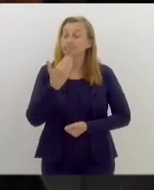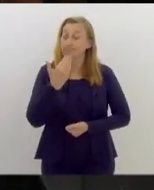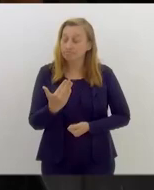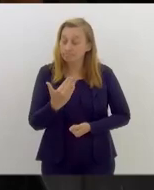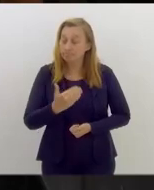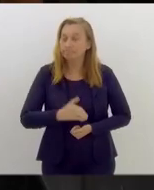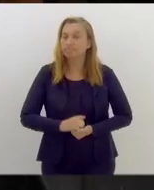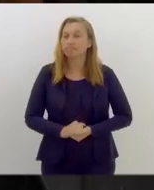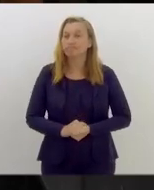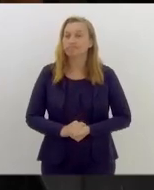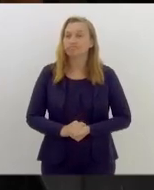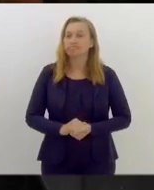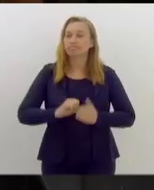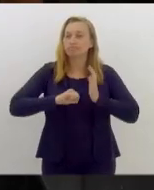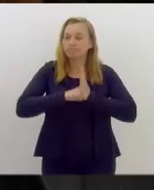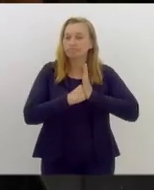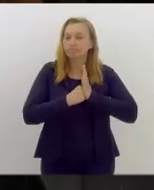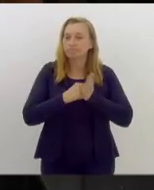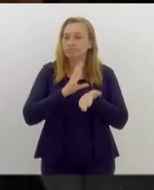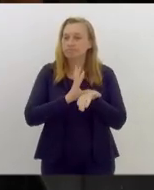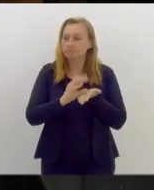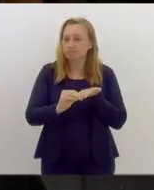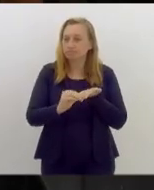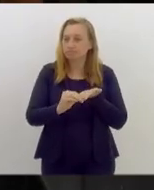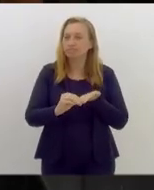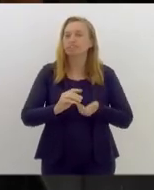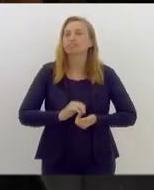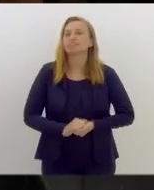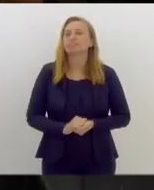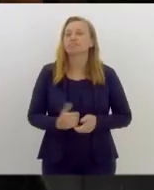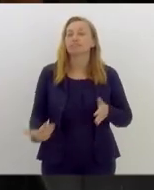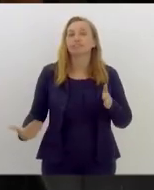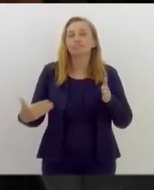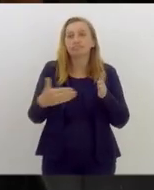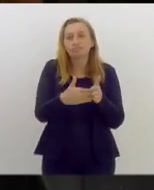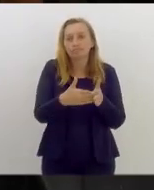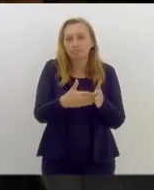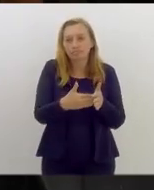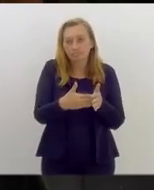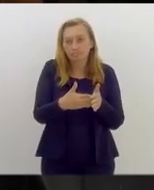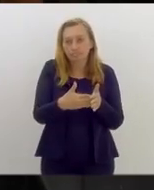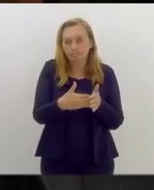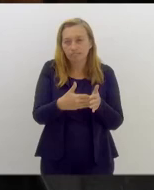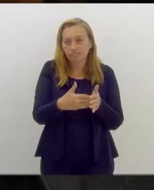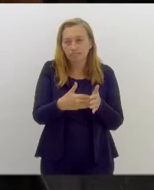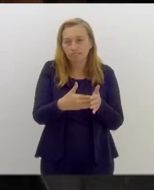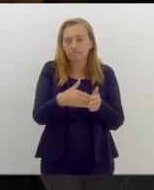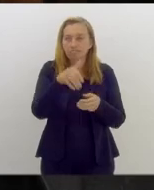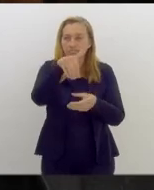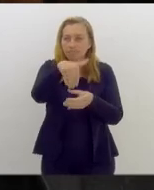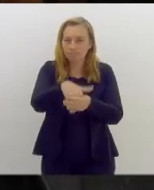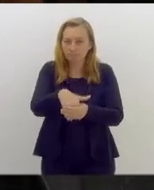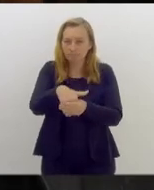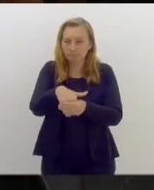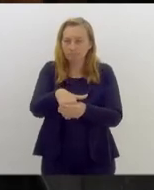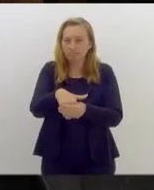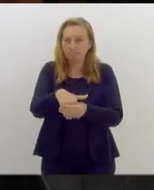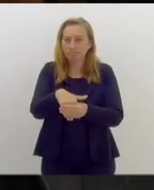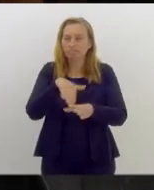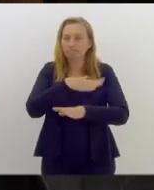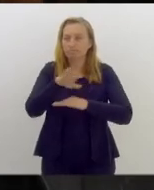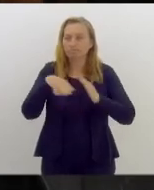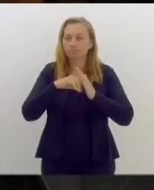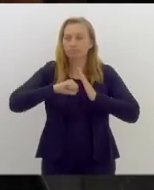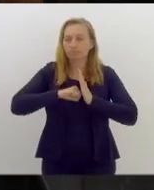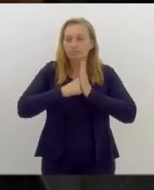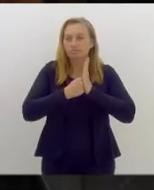solicitando trancamento de pauta até que sejam votados todos